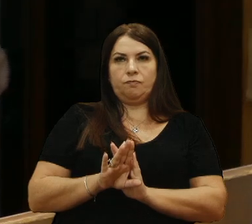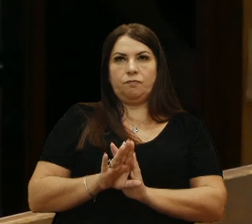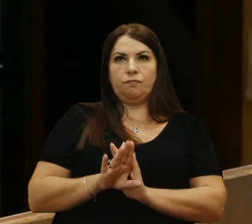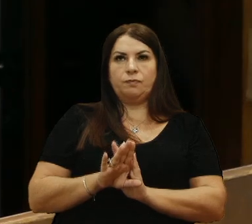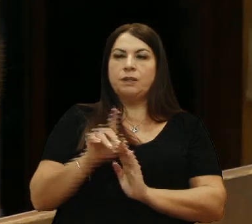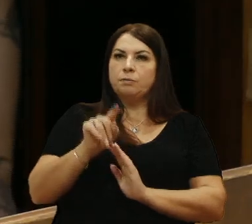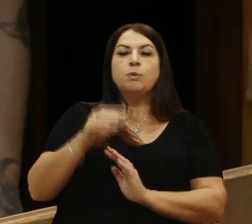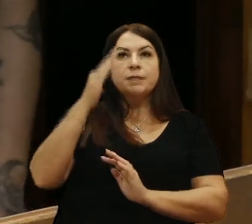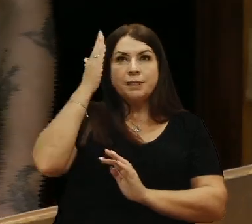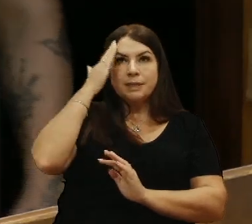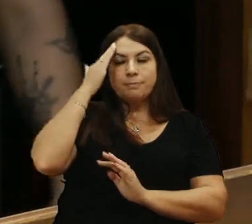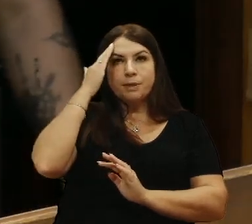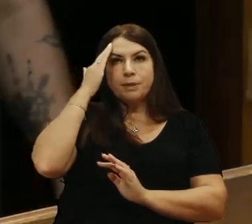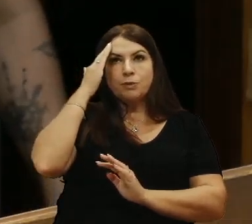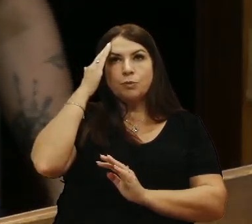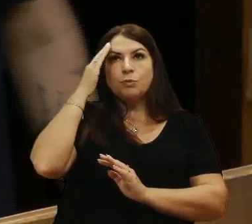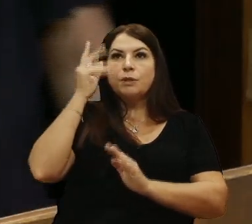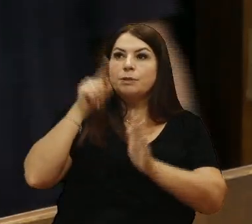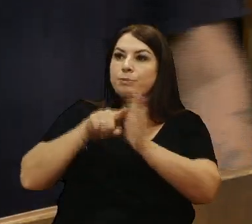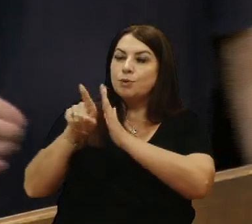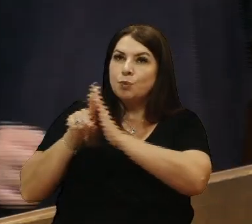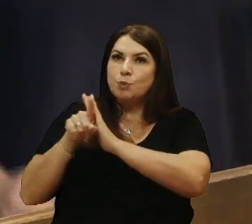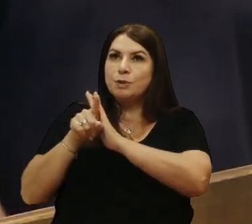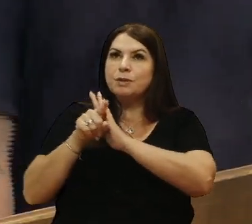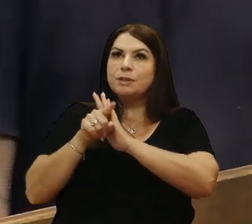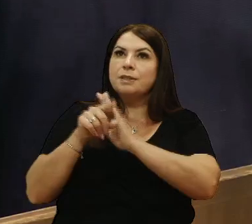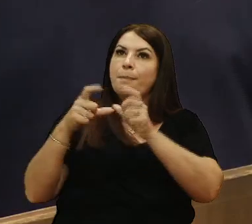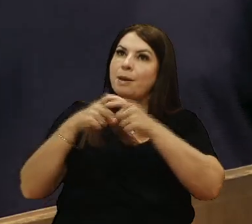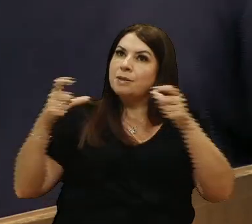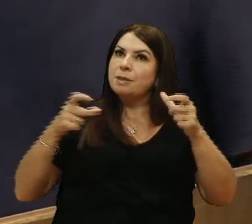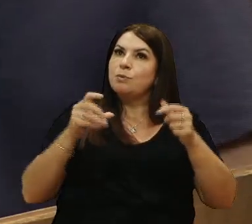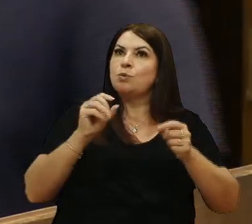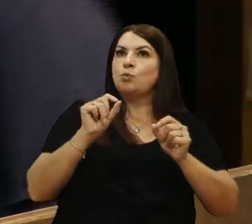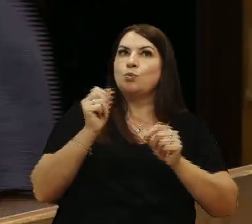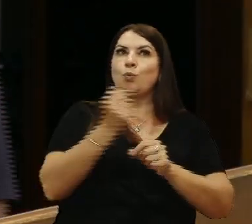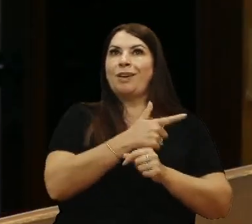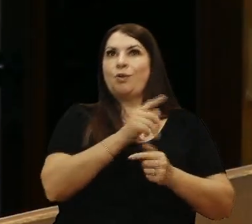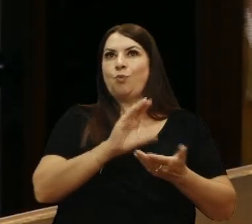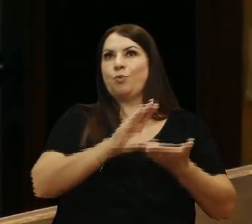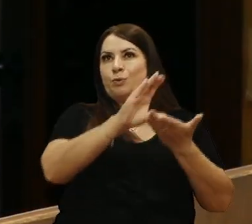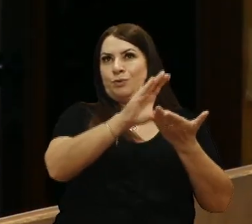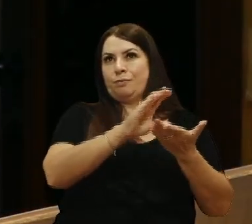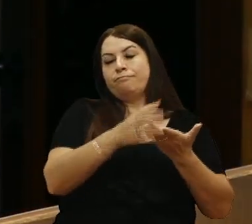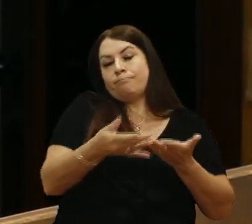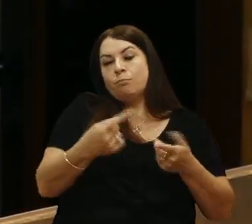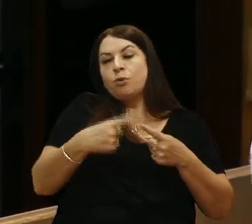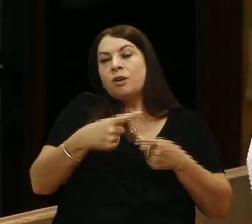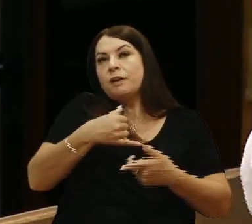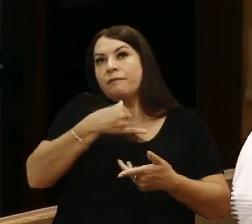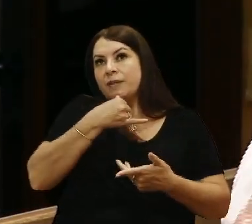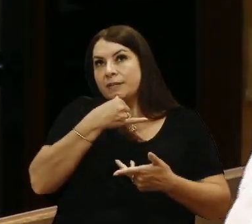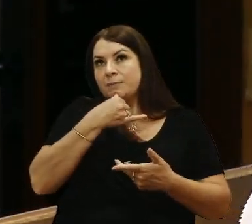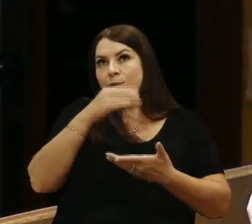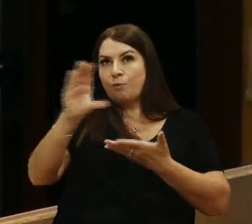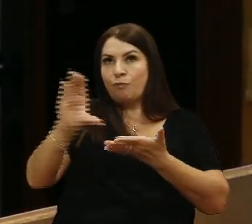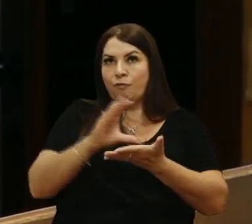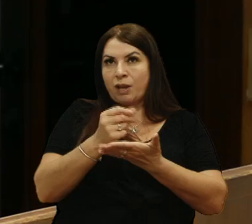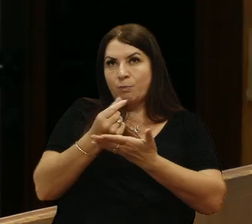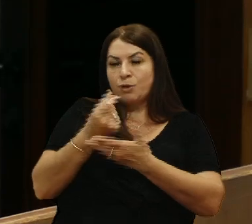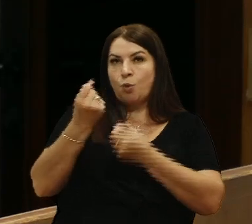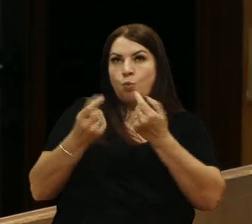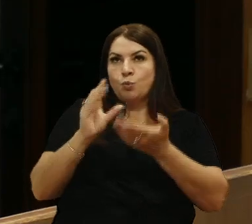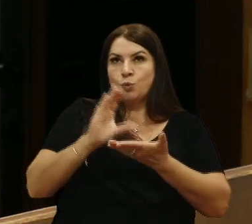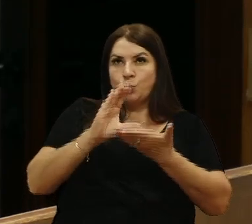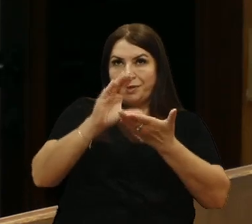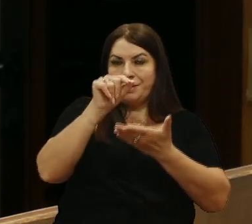Mesmo sabendo que a consulta tem que ser muito mais ampla que conselho. Porque, infelizmente, verbas de alguns conselhos